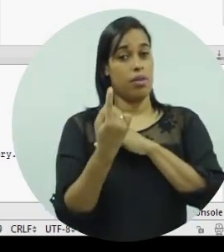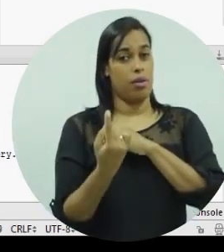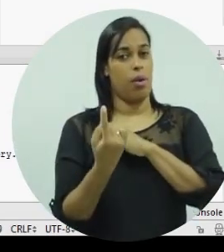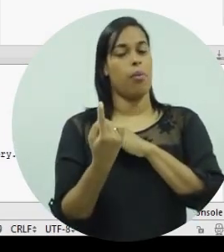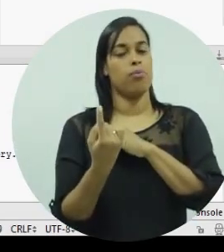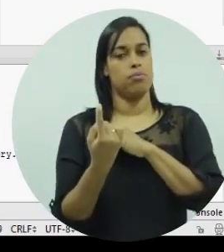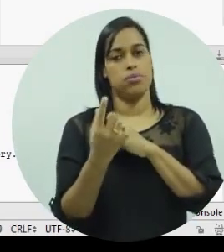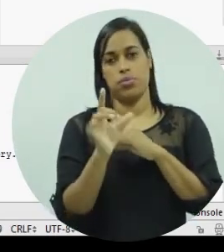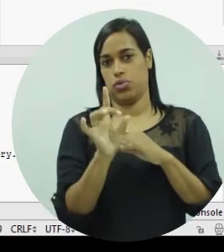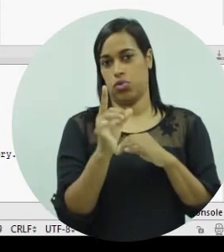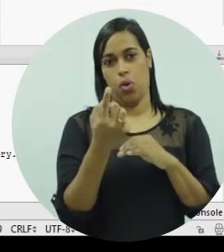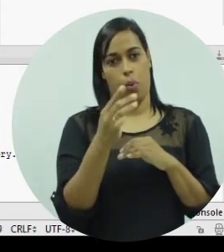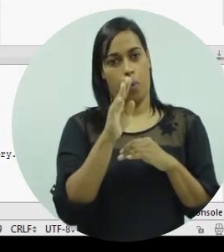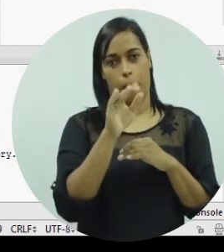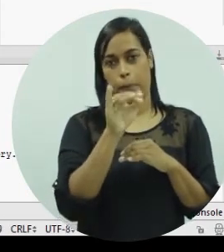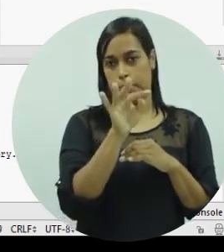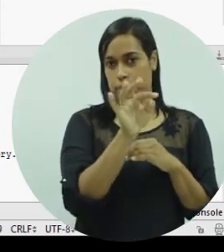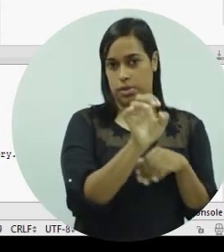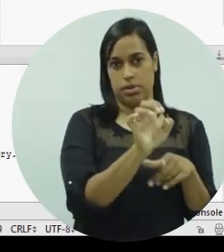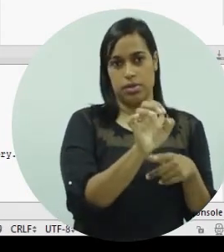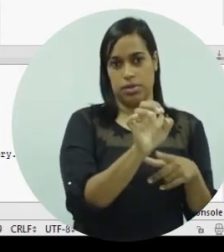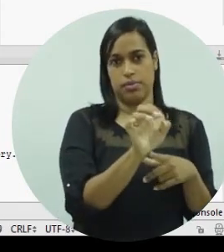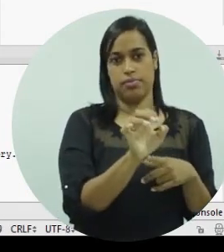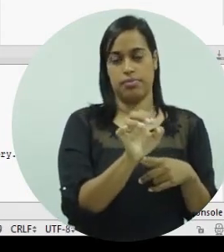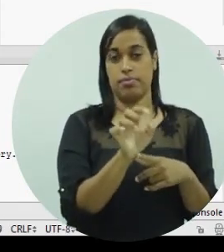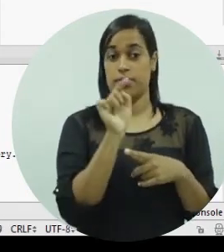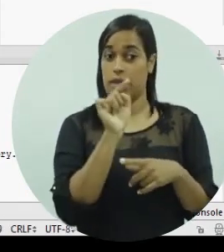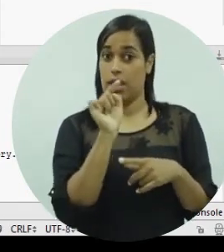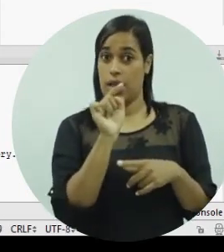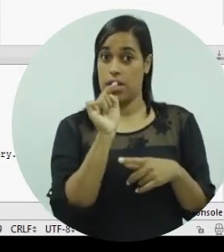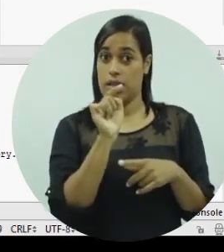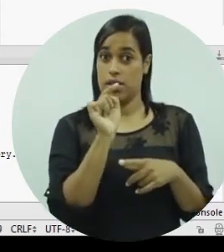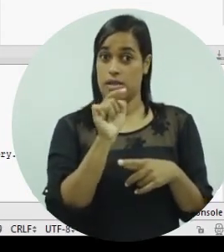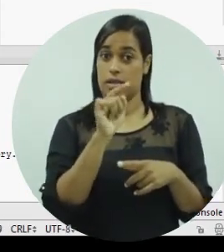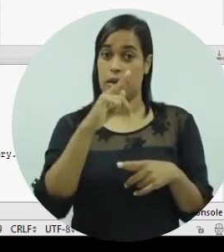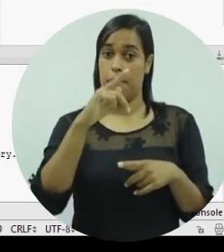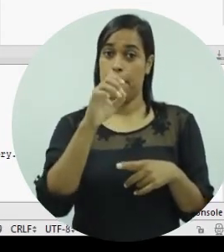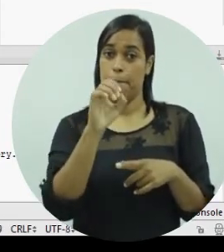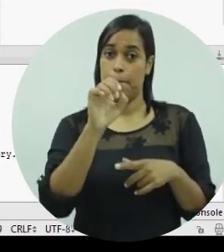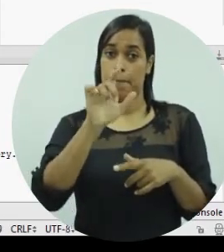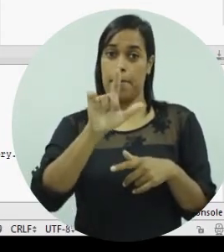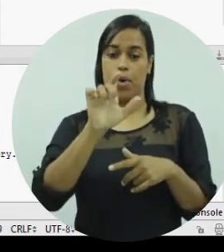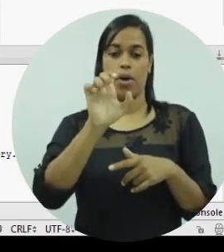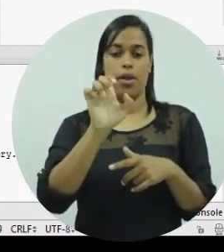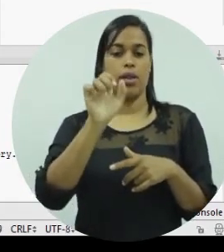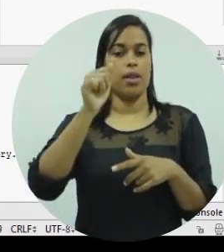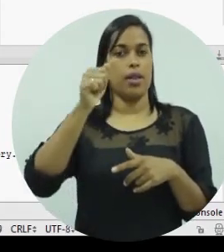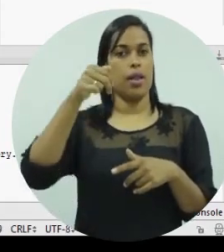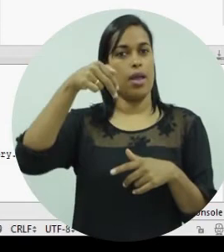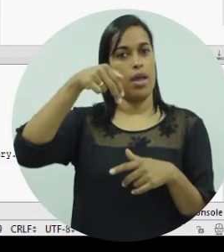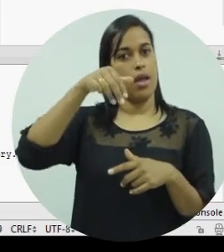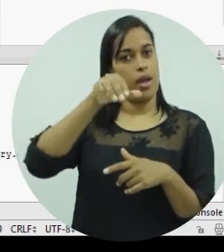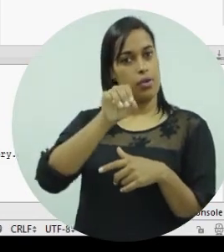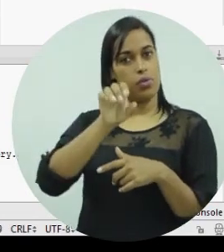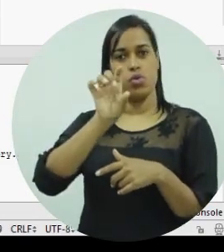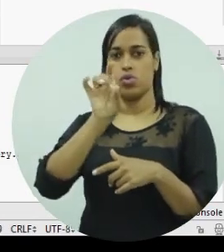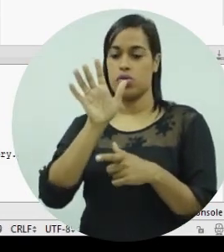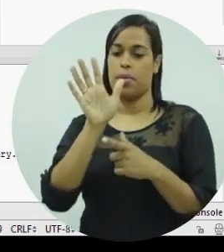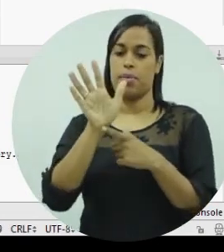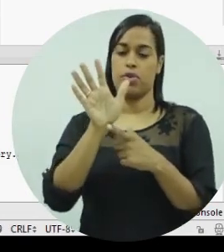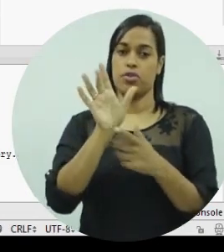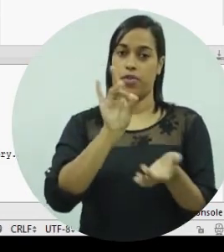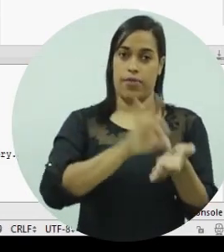Então, esse tipo de dado ele é chamado de booleano, que ele só pode representar verdadeiro ou